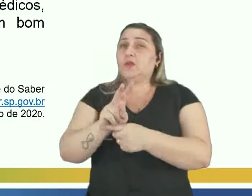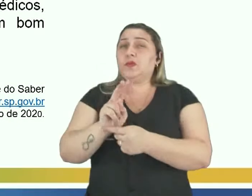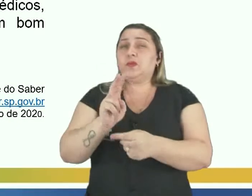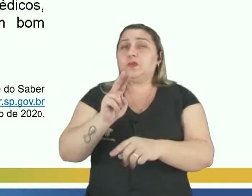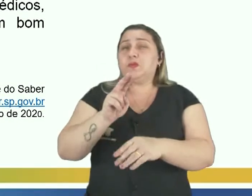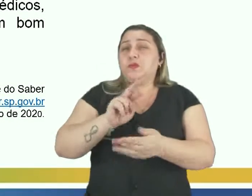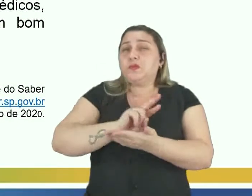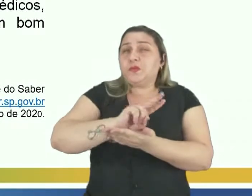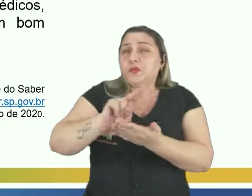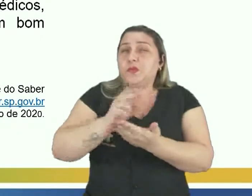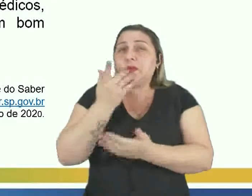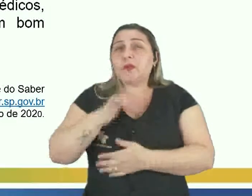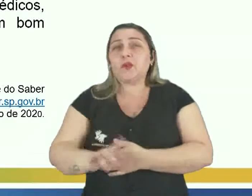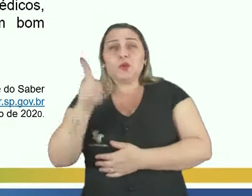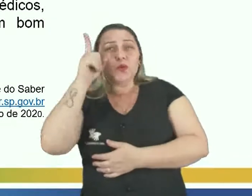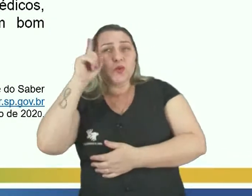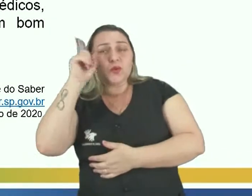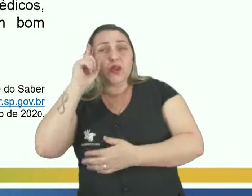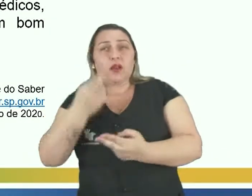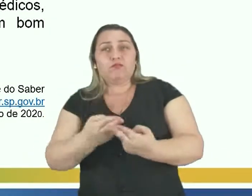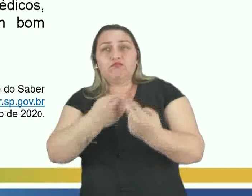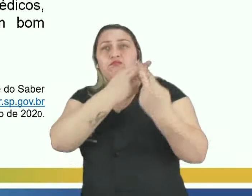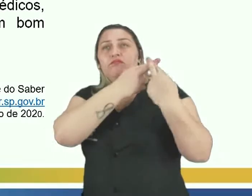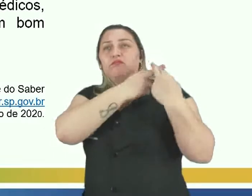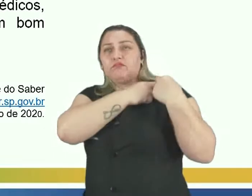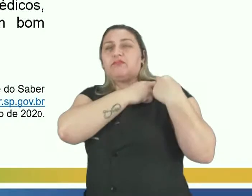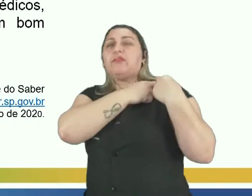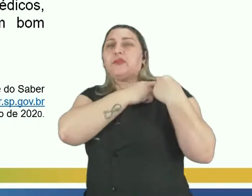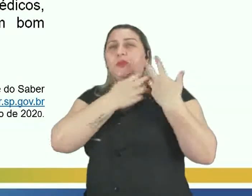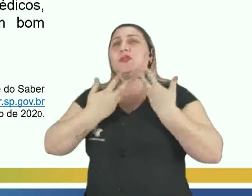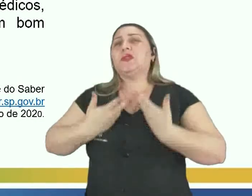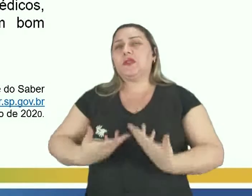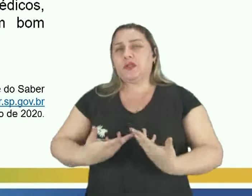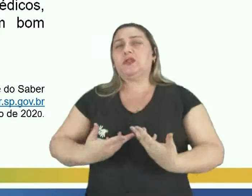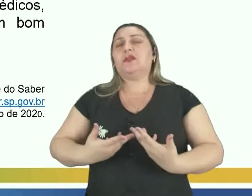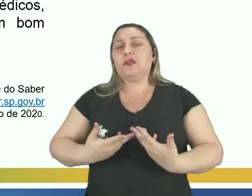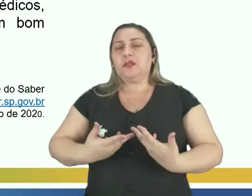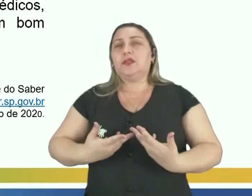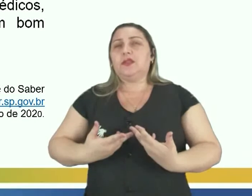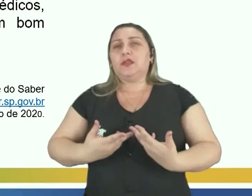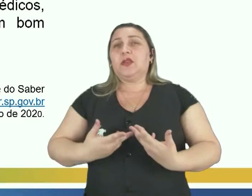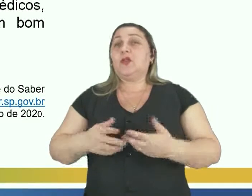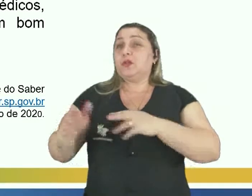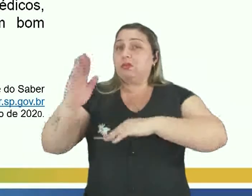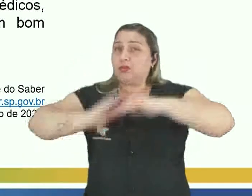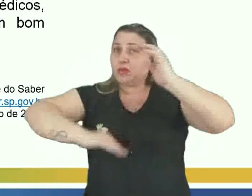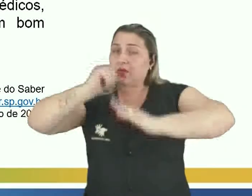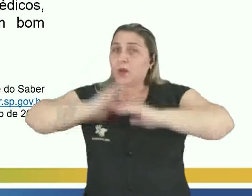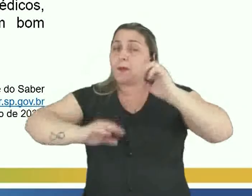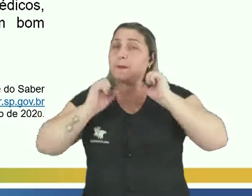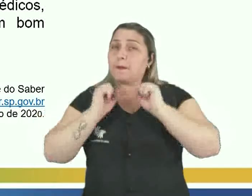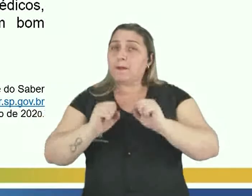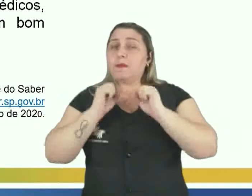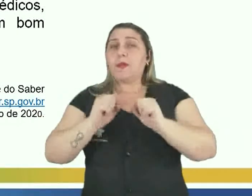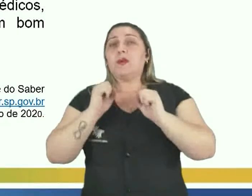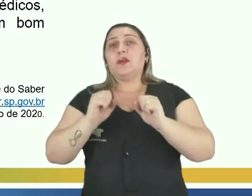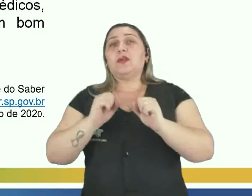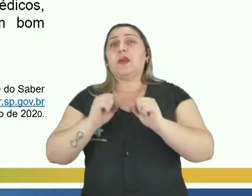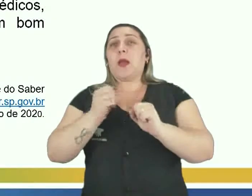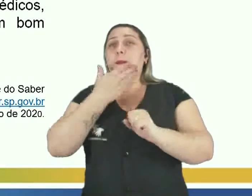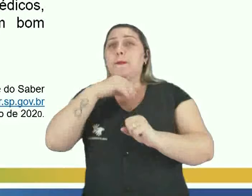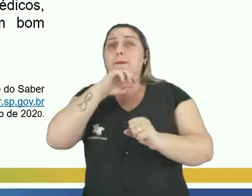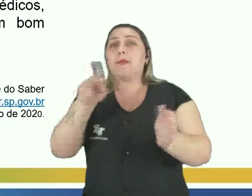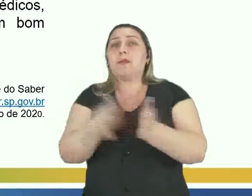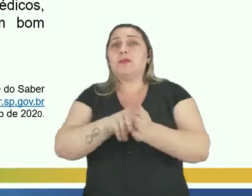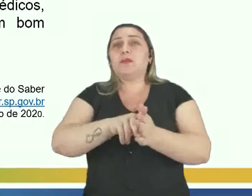de crianças diariamente. A responsabilidade e o desgaste são tão grandes que esses profissionais podem ser considerados os pais